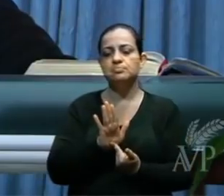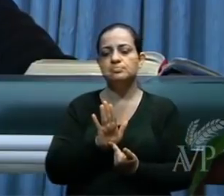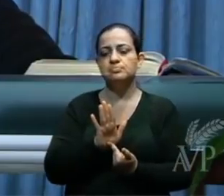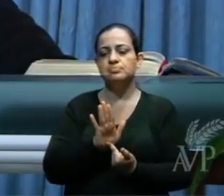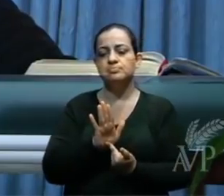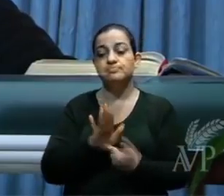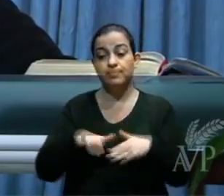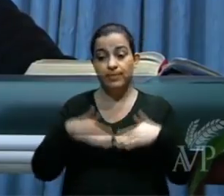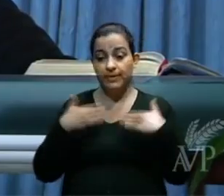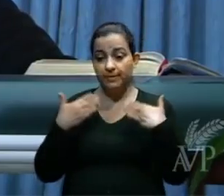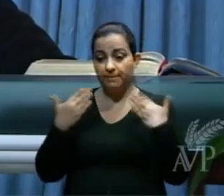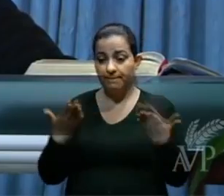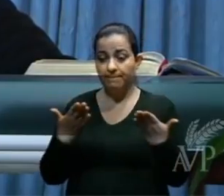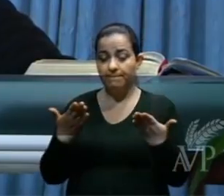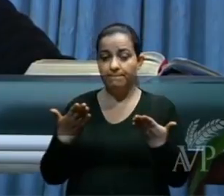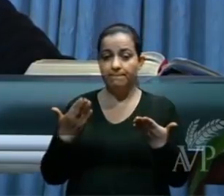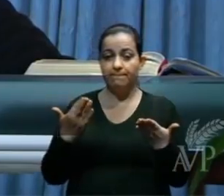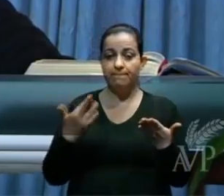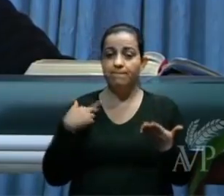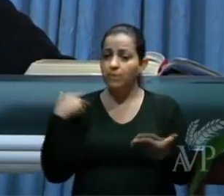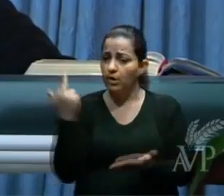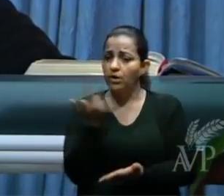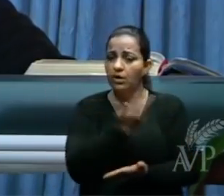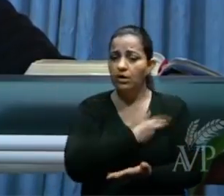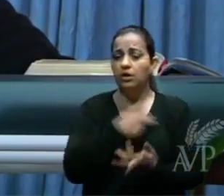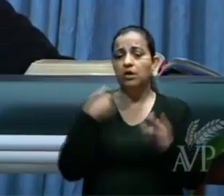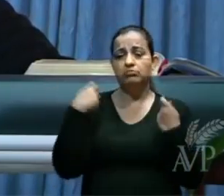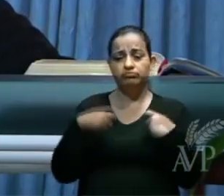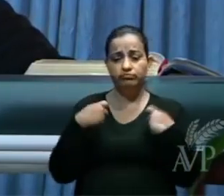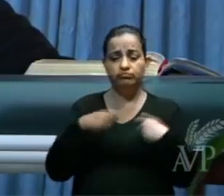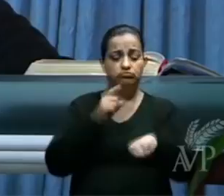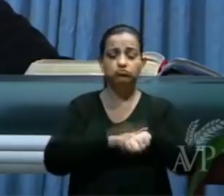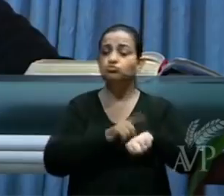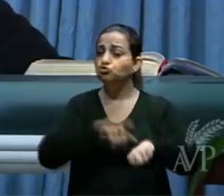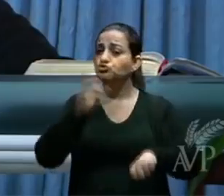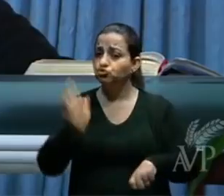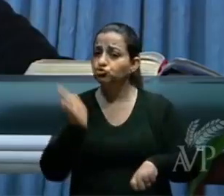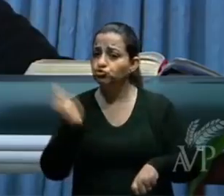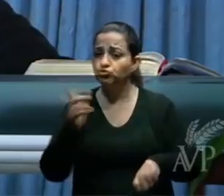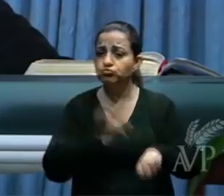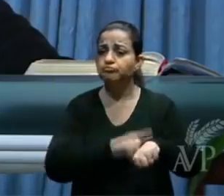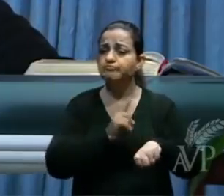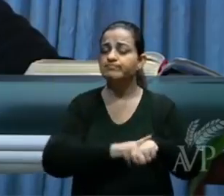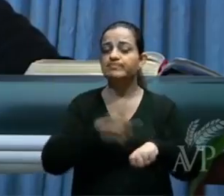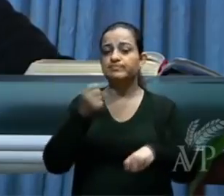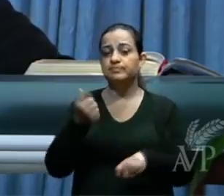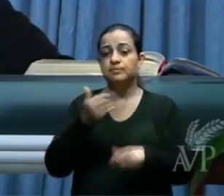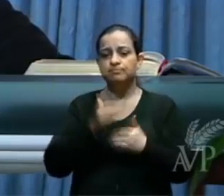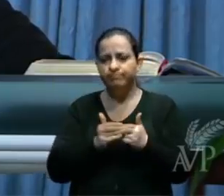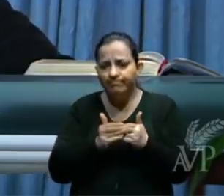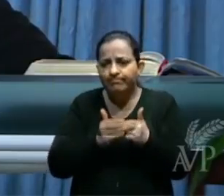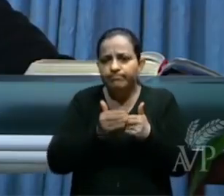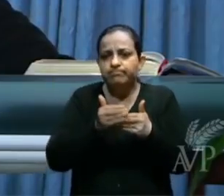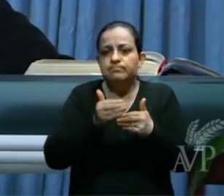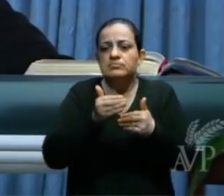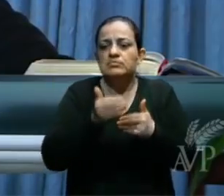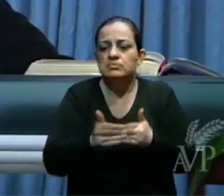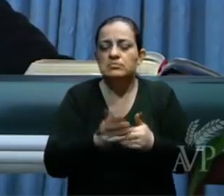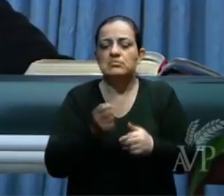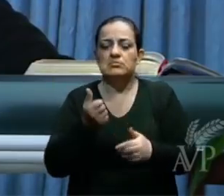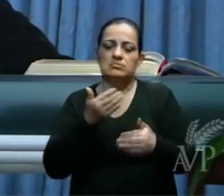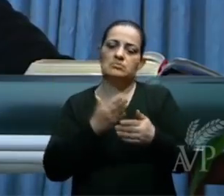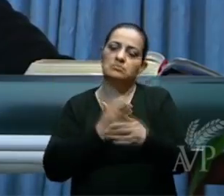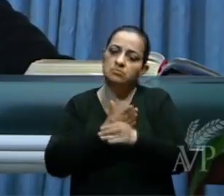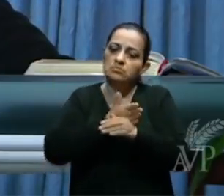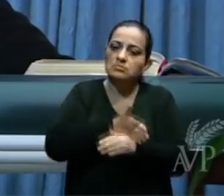então nós achamos que estamos do tempo aliás até passado né passando